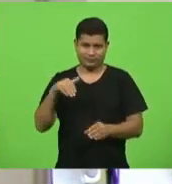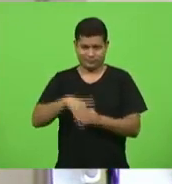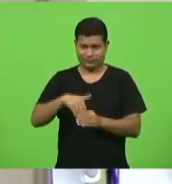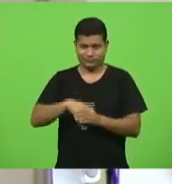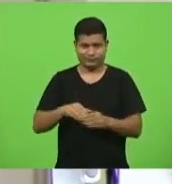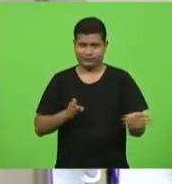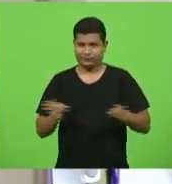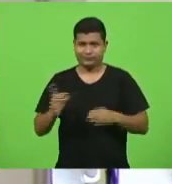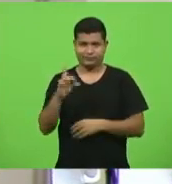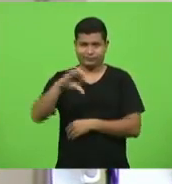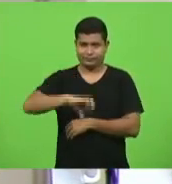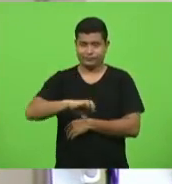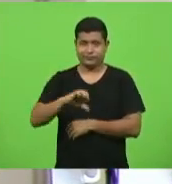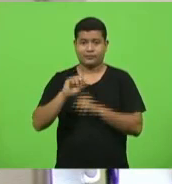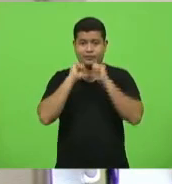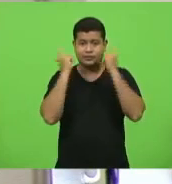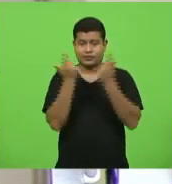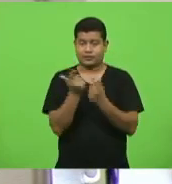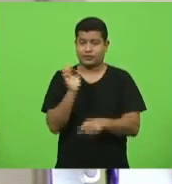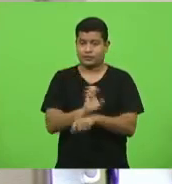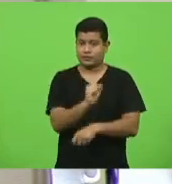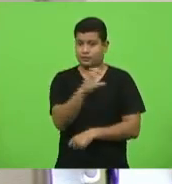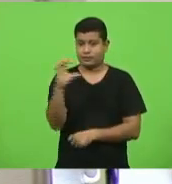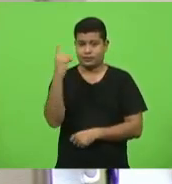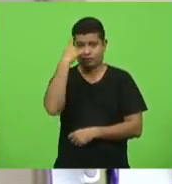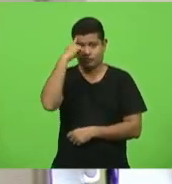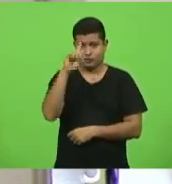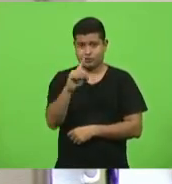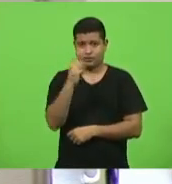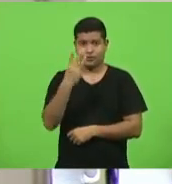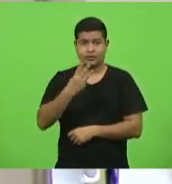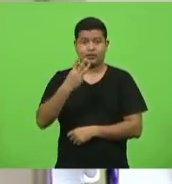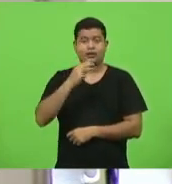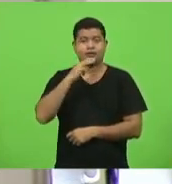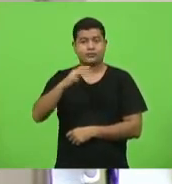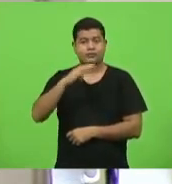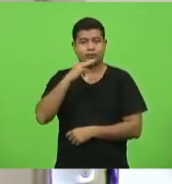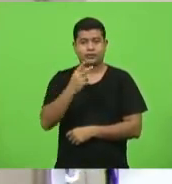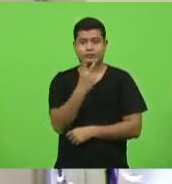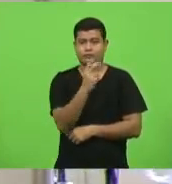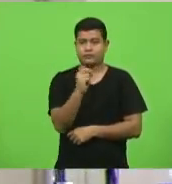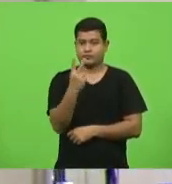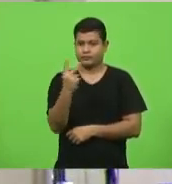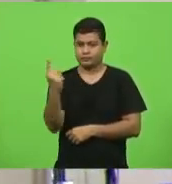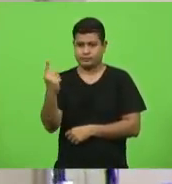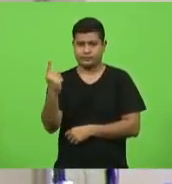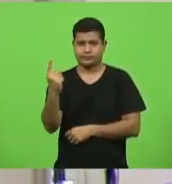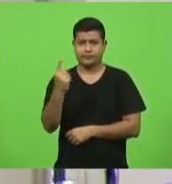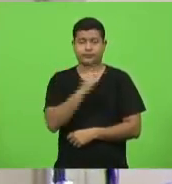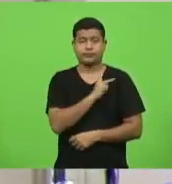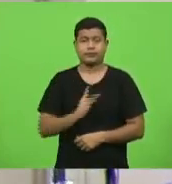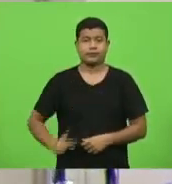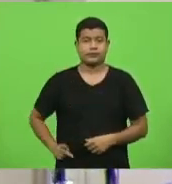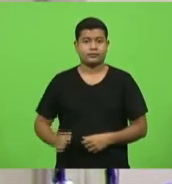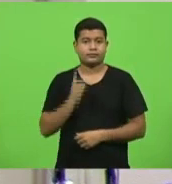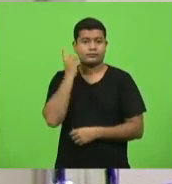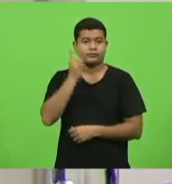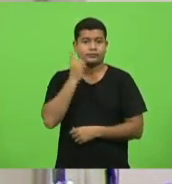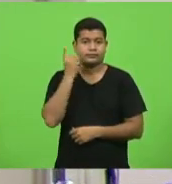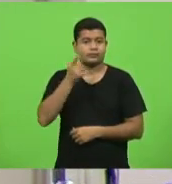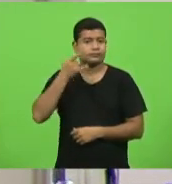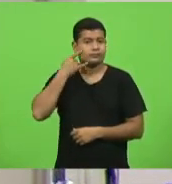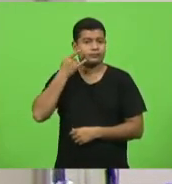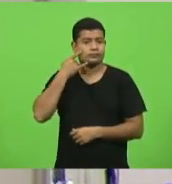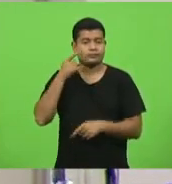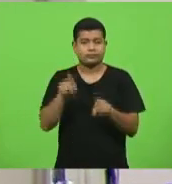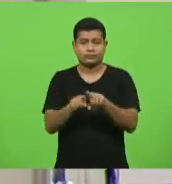Legislativa do Estado de Santa Catarina, realizada em 3 de março de 2021. Presidência, deputados Mauro de Nadal,